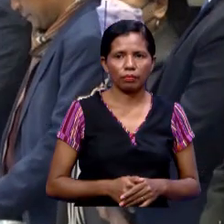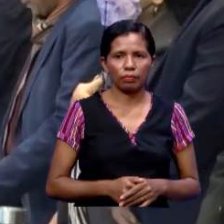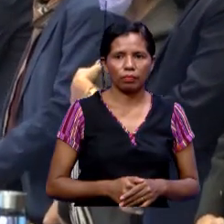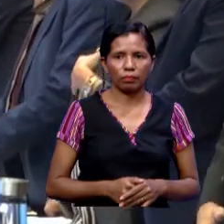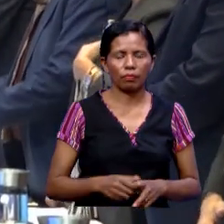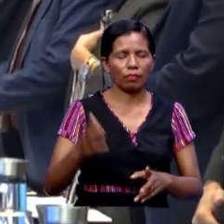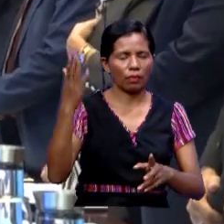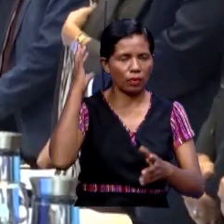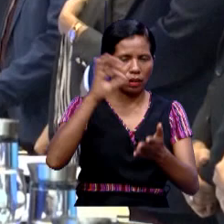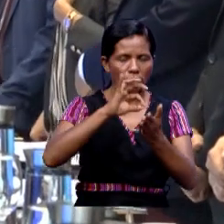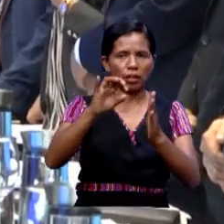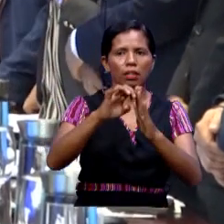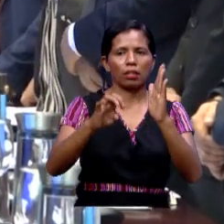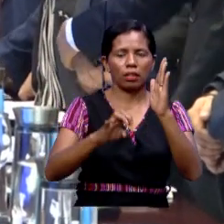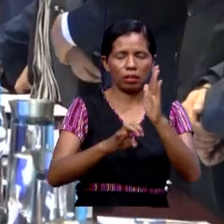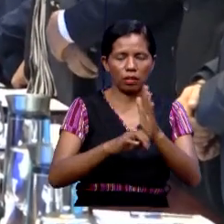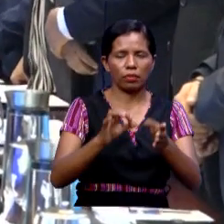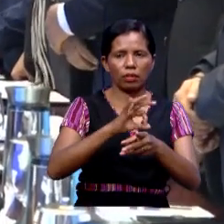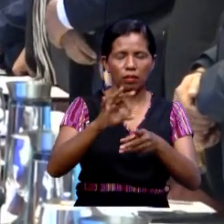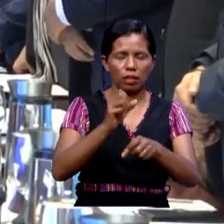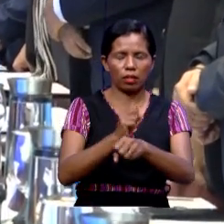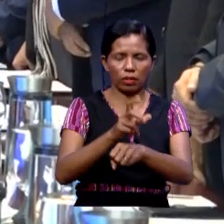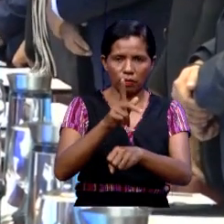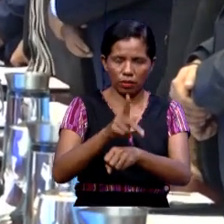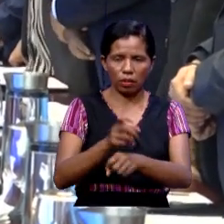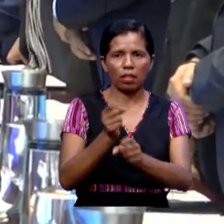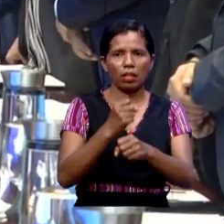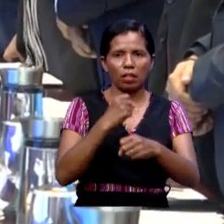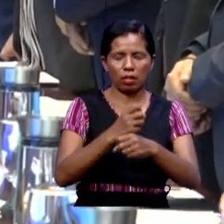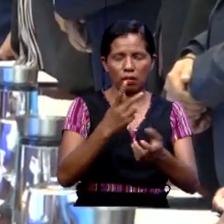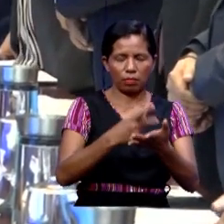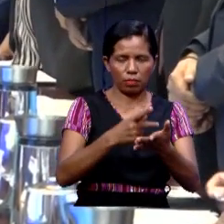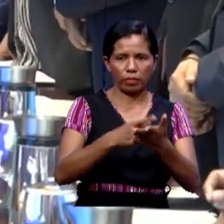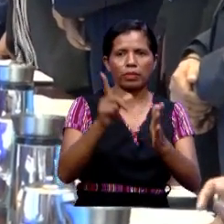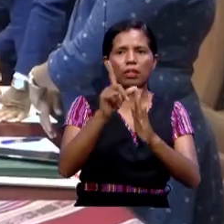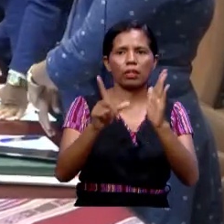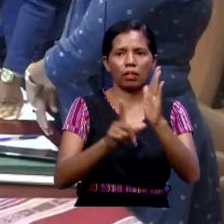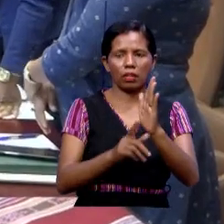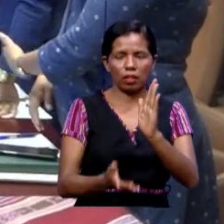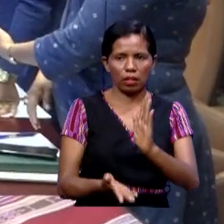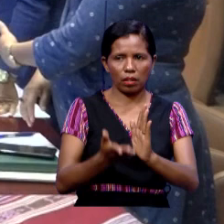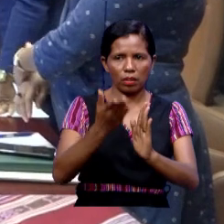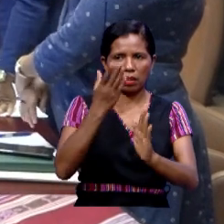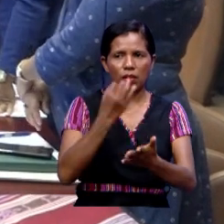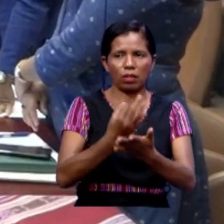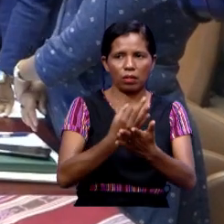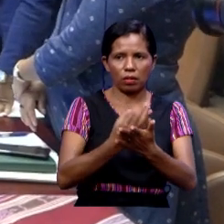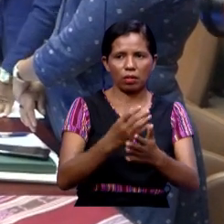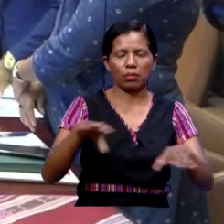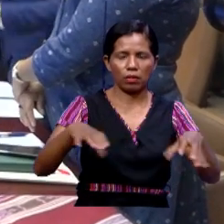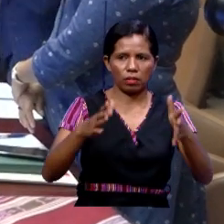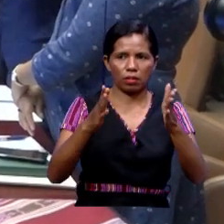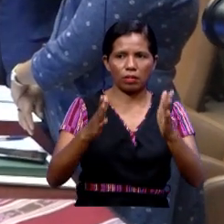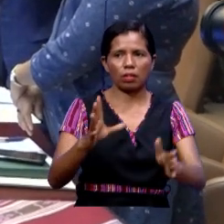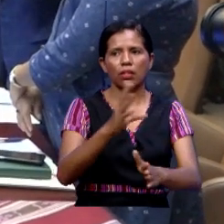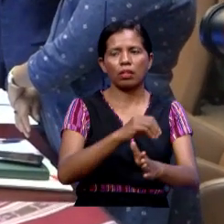Antes, né, Secretário de Estado de Formação Profissional no Emprego, halaona proposta lei, quando bahasa é salário mínimo para trabalhador sira,